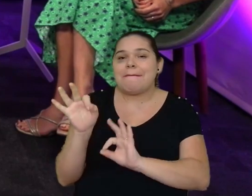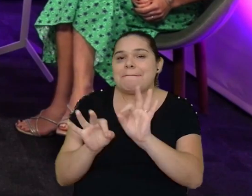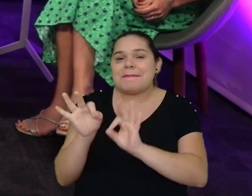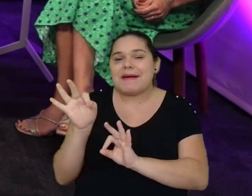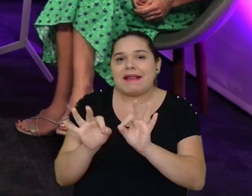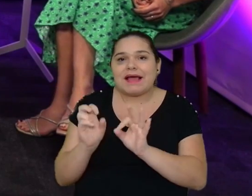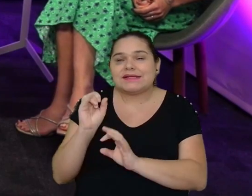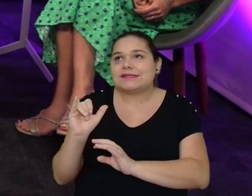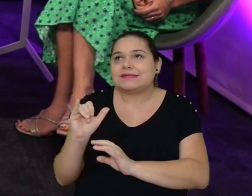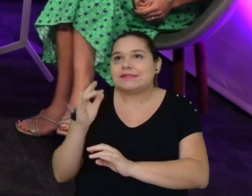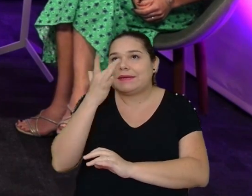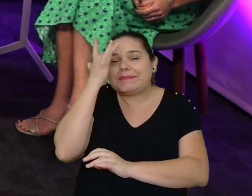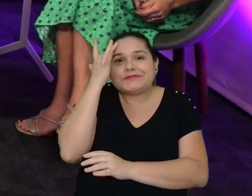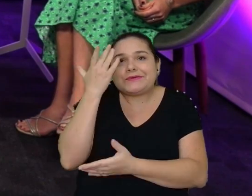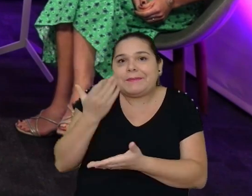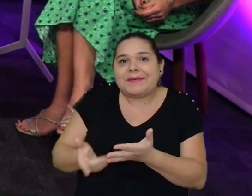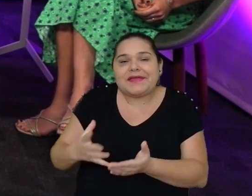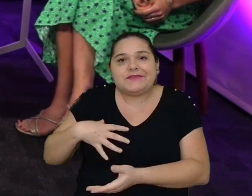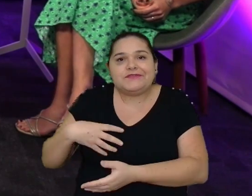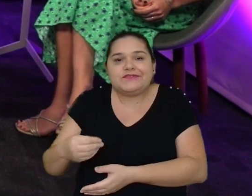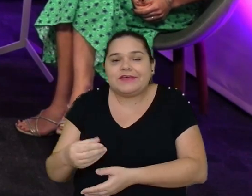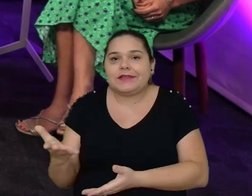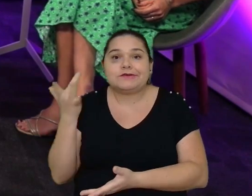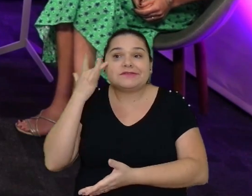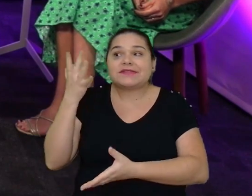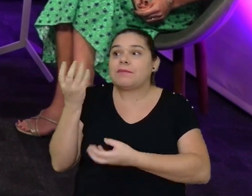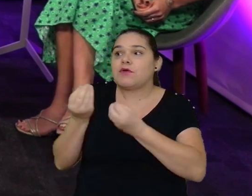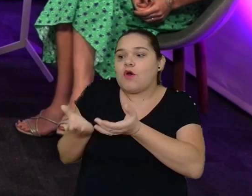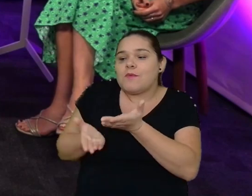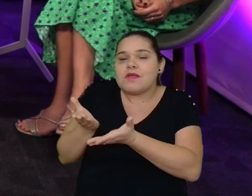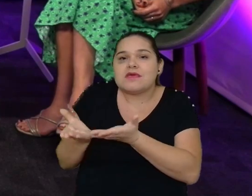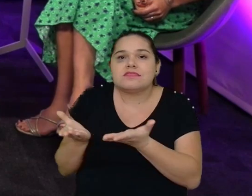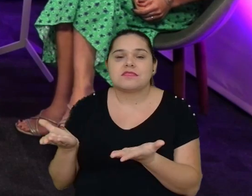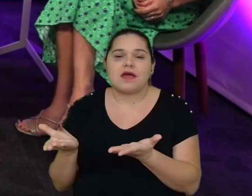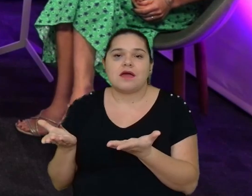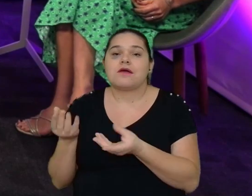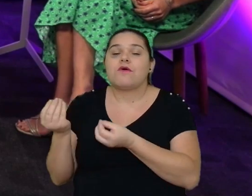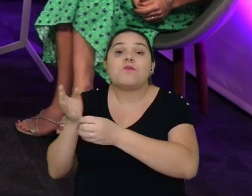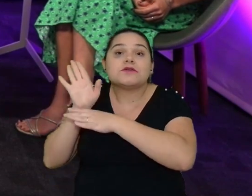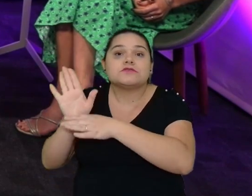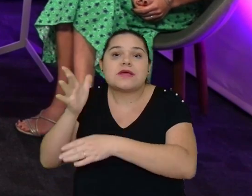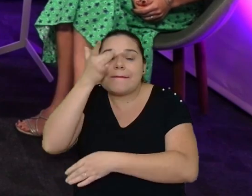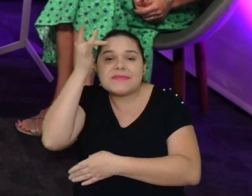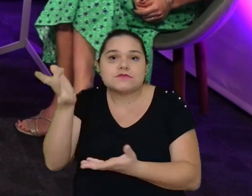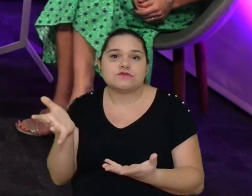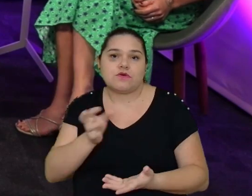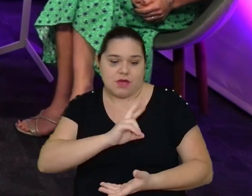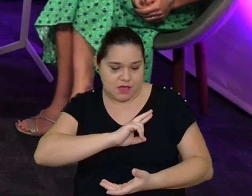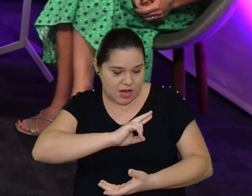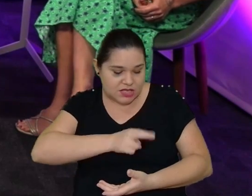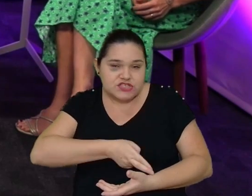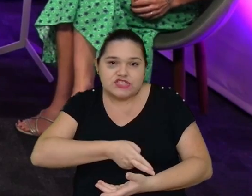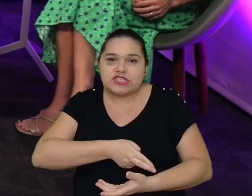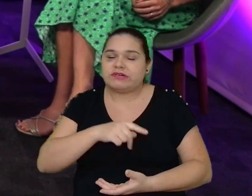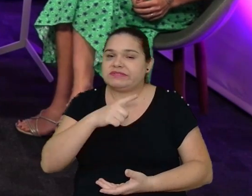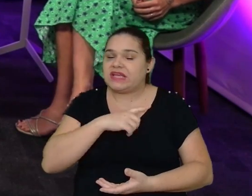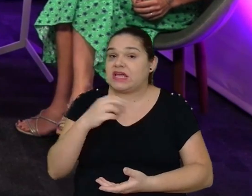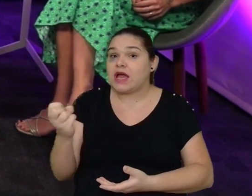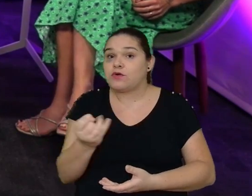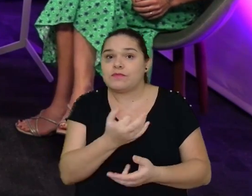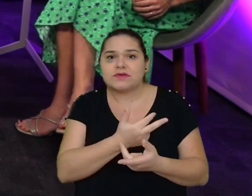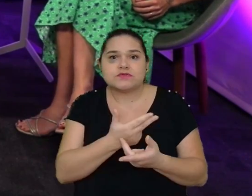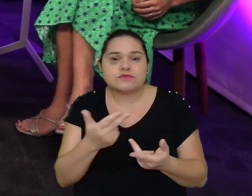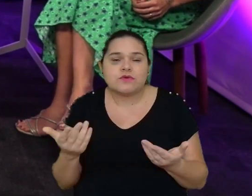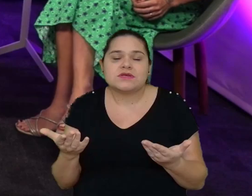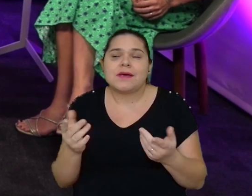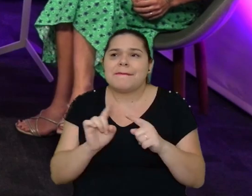filho, né, para lidar com a... todo mundo pode ajudar essa pessoa, as religiões têm alguns rituais que podem lidar com isso, mas quando